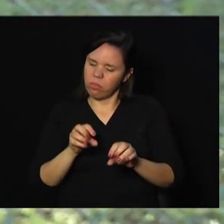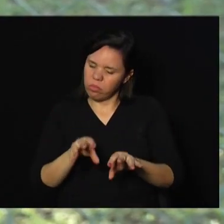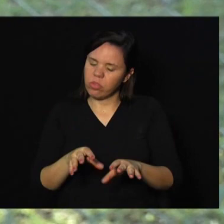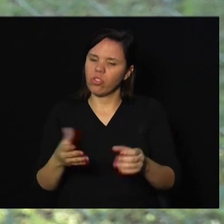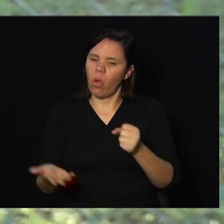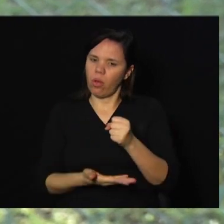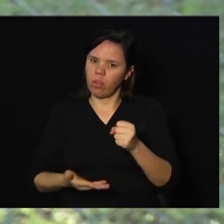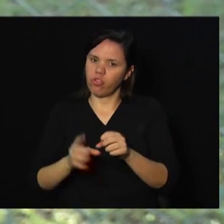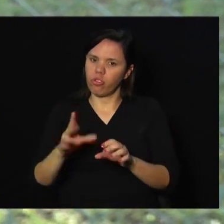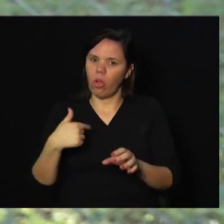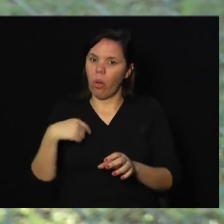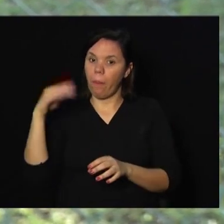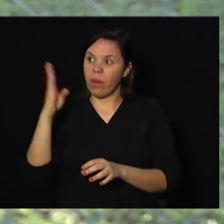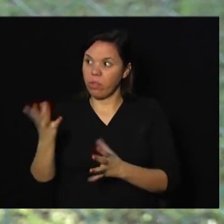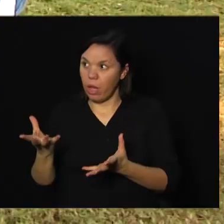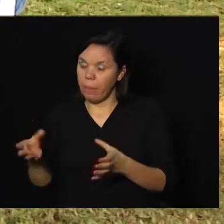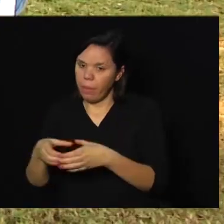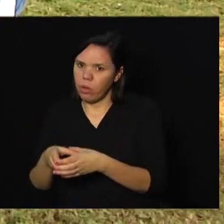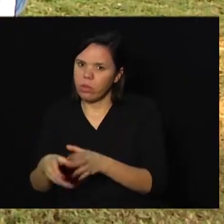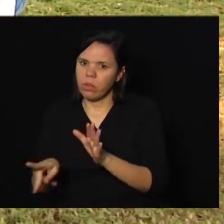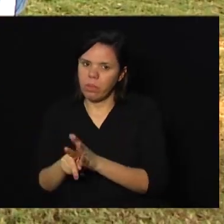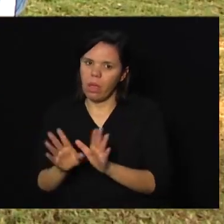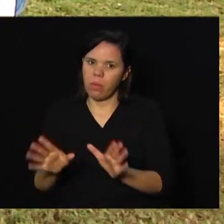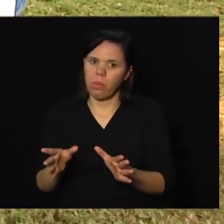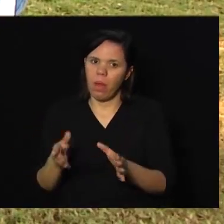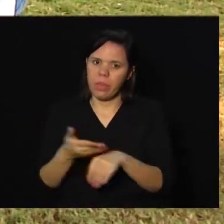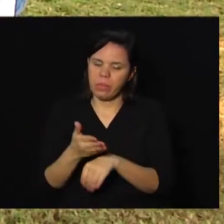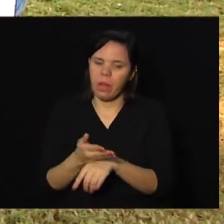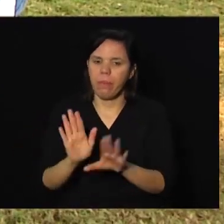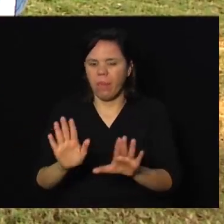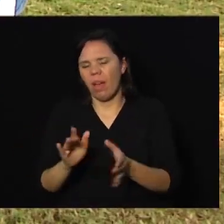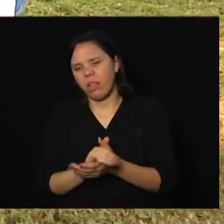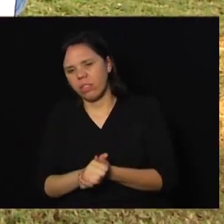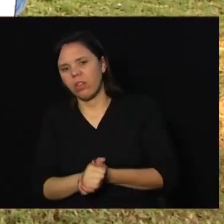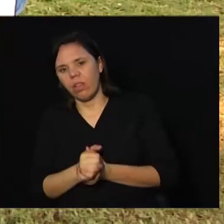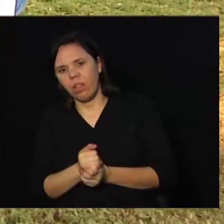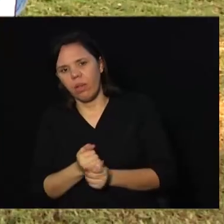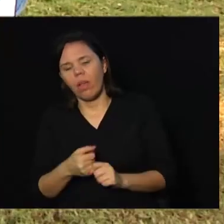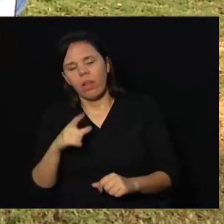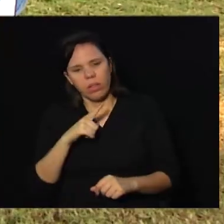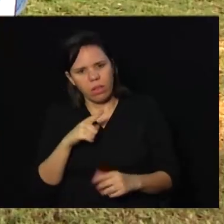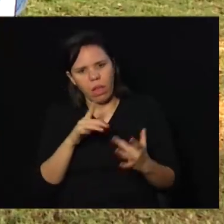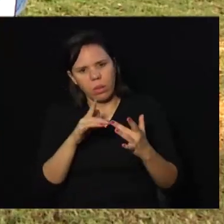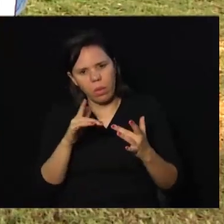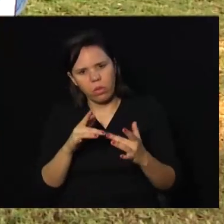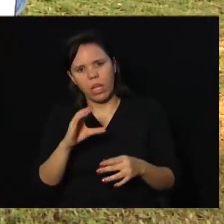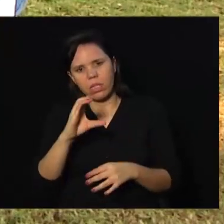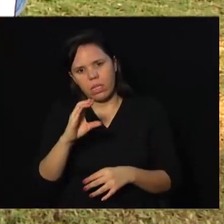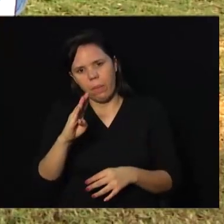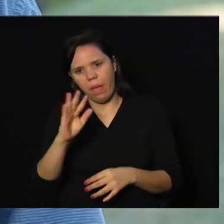Brasilis, que é o meu clube, tem o selo A de formação da CBF, então nós vamos seguindo nesse